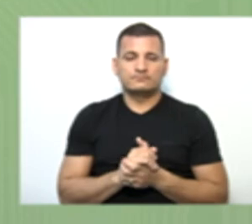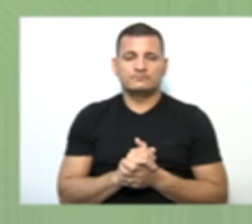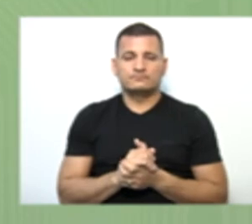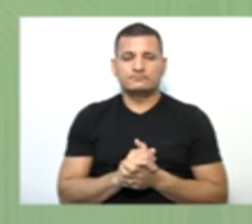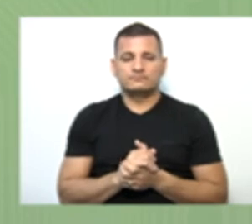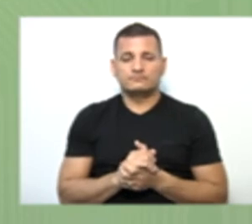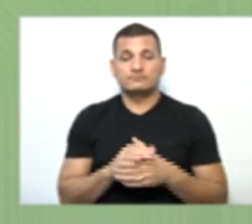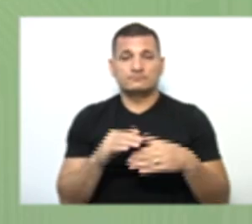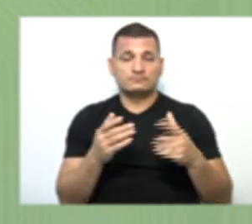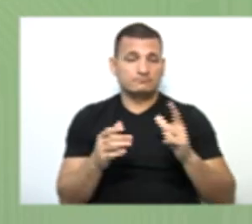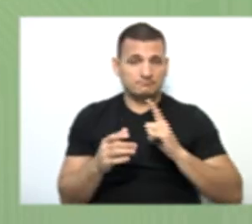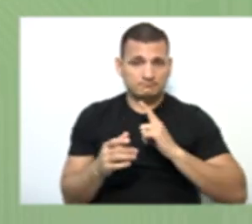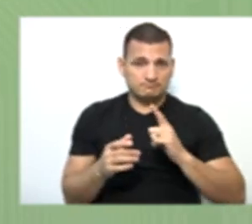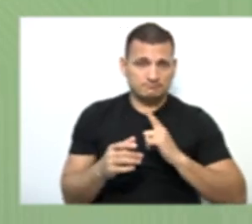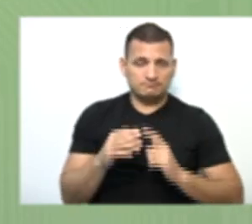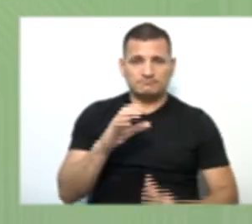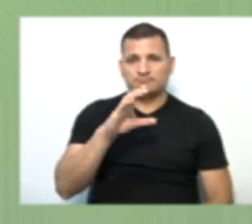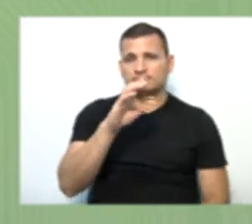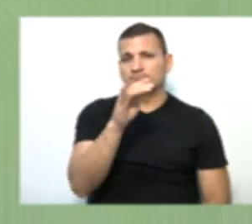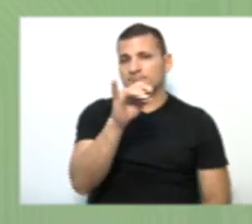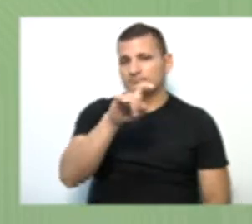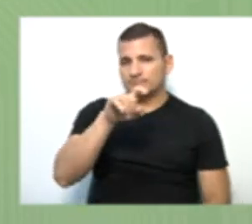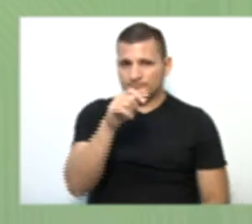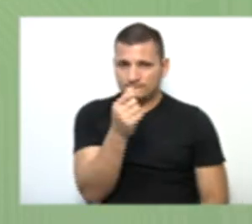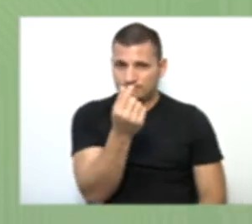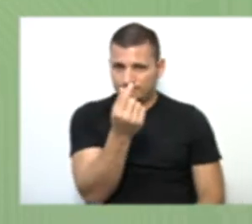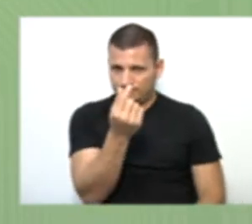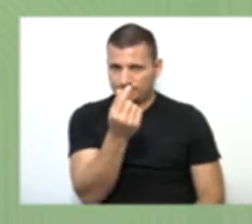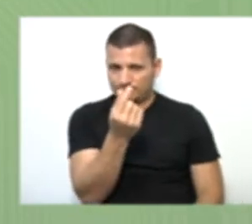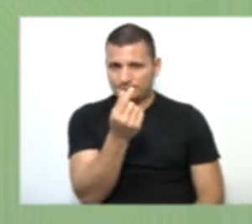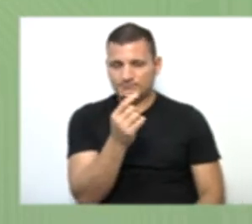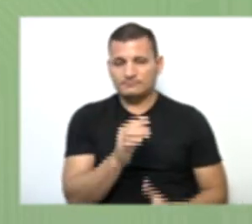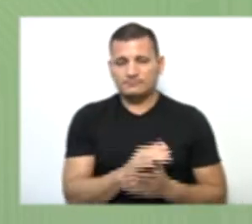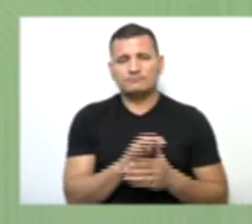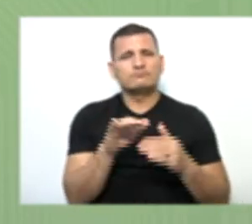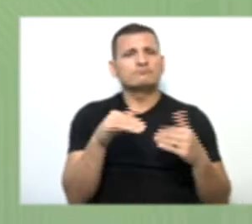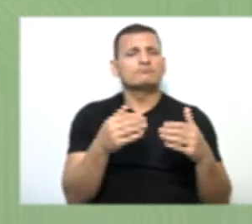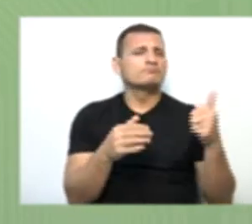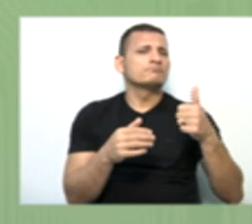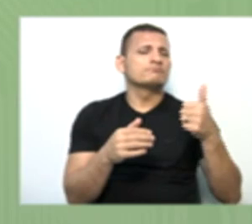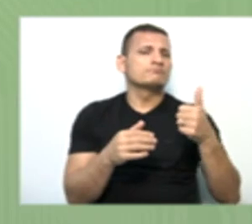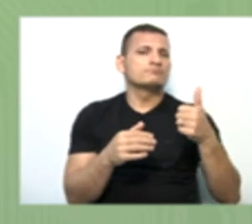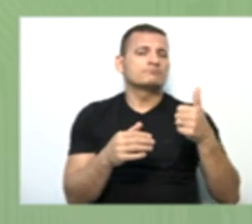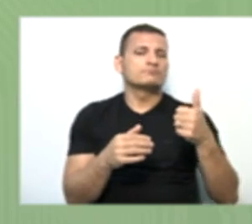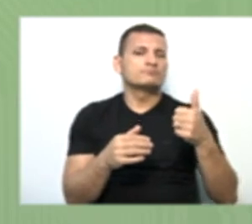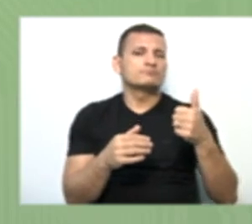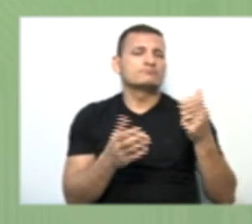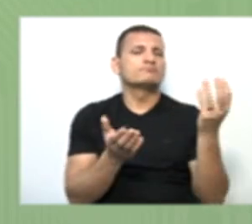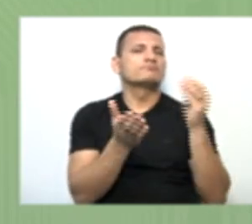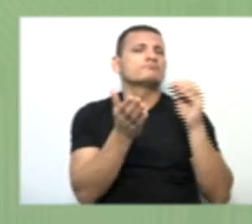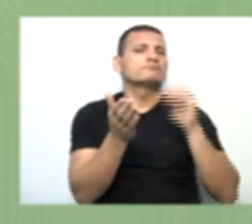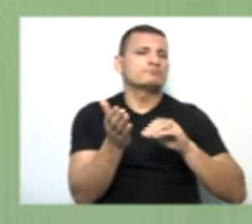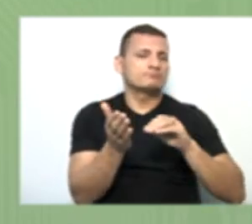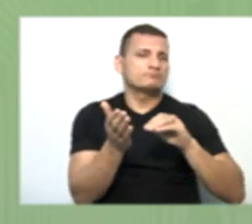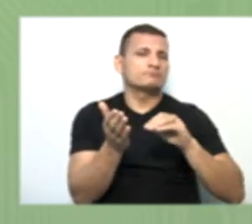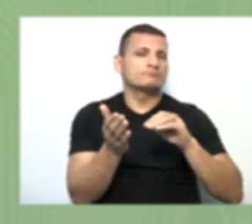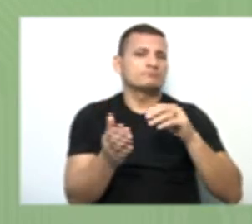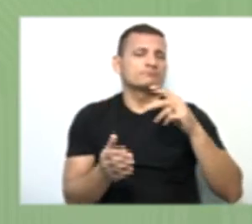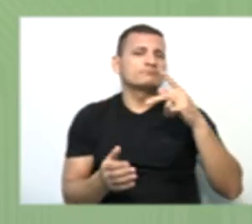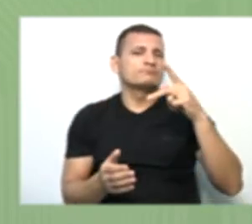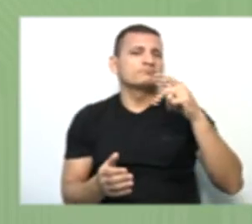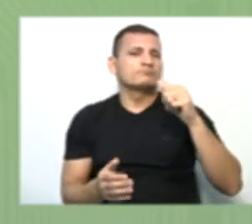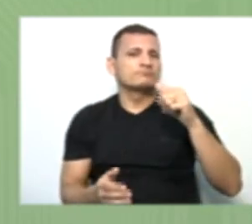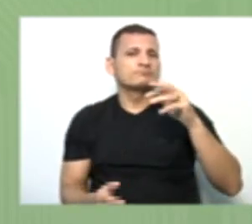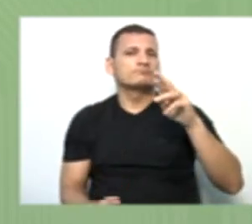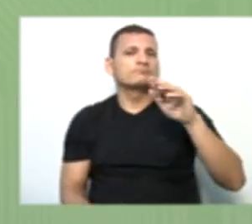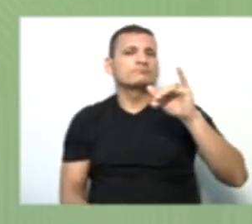Então, eu tenho aqui. Então, qual a primeira conta que vem no balanço patrimonial? Então, a primeira conta do balanço patrimonial